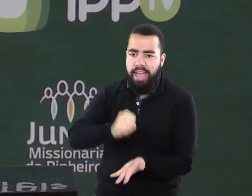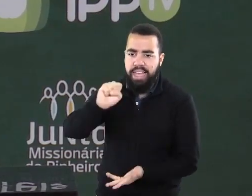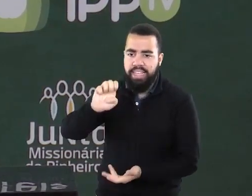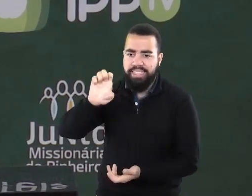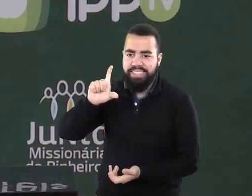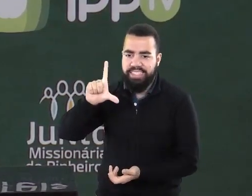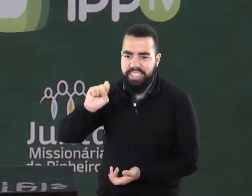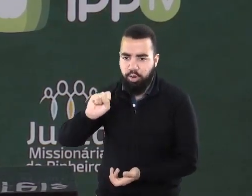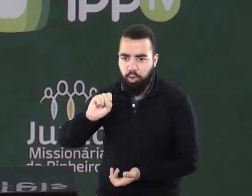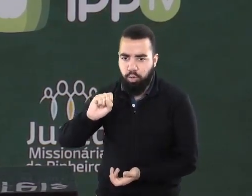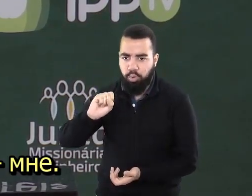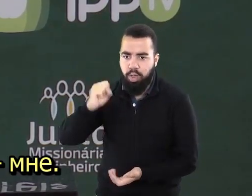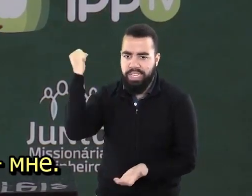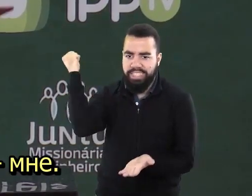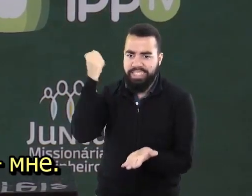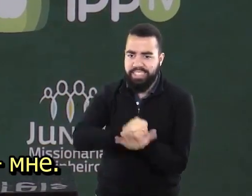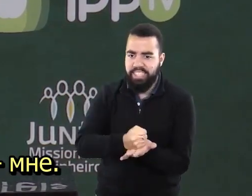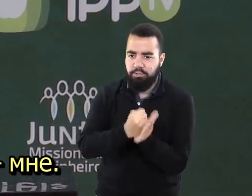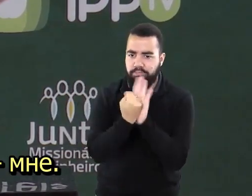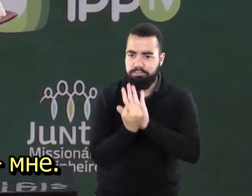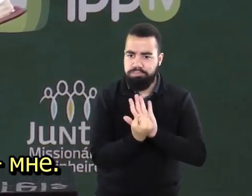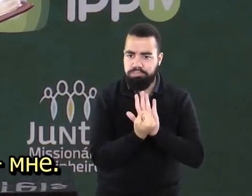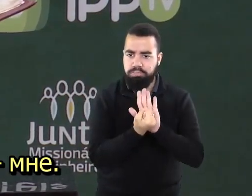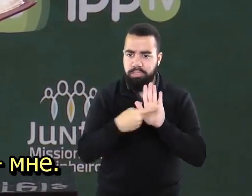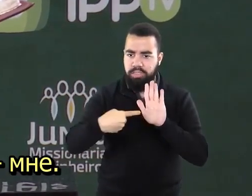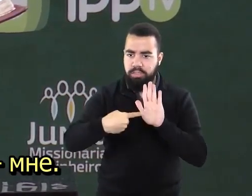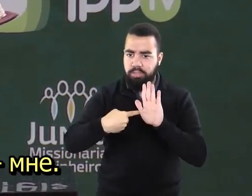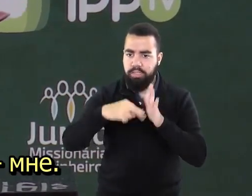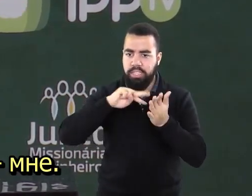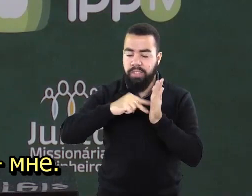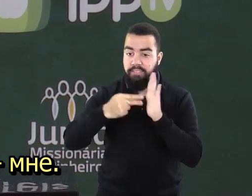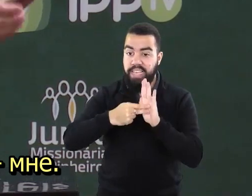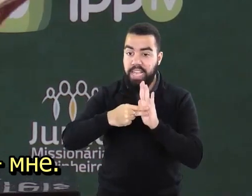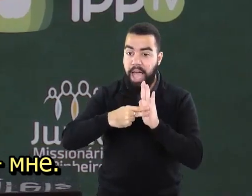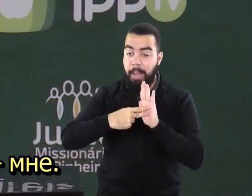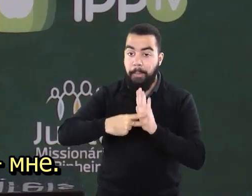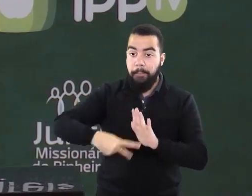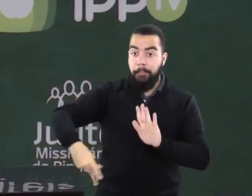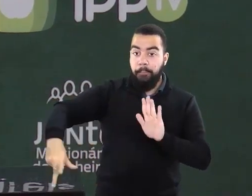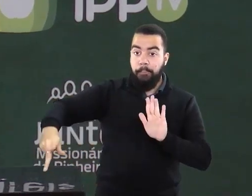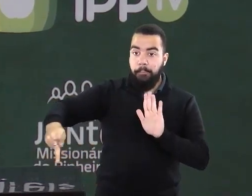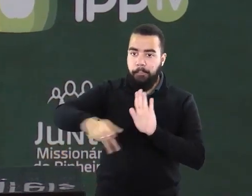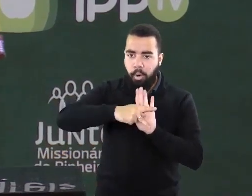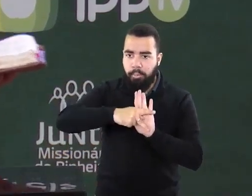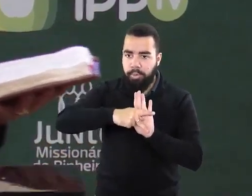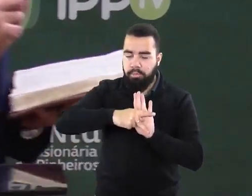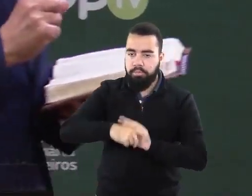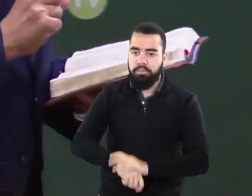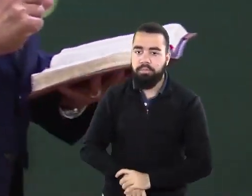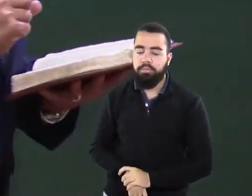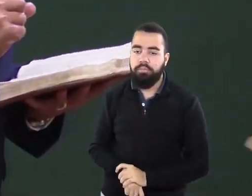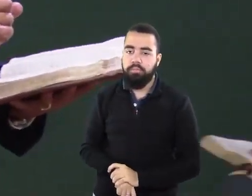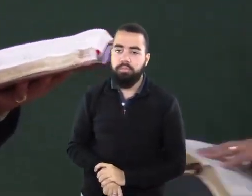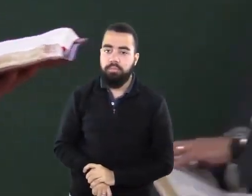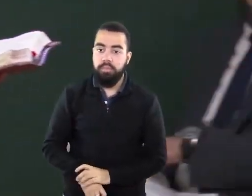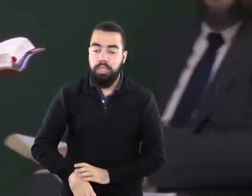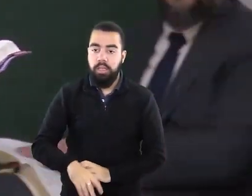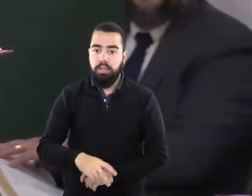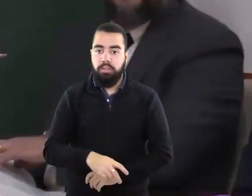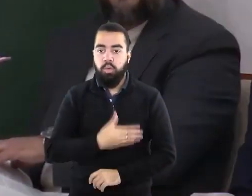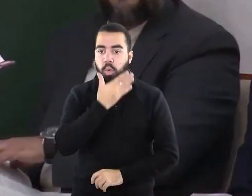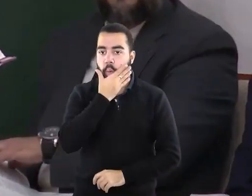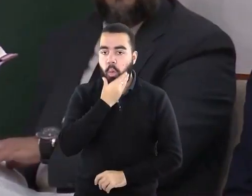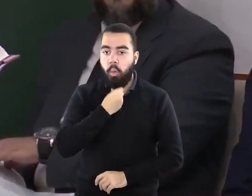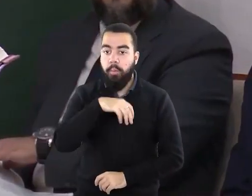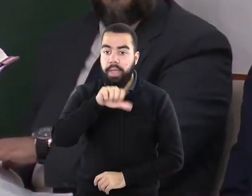meu. Eu sou do meu amado, o meu amado é meu. Agostinho de Hipona disse que quanto